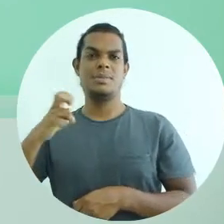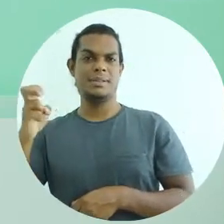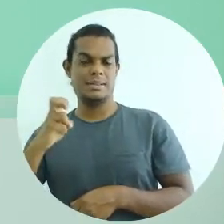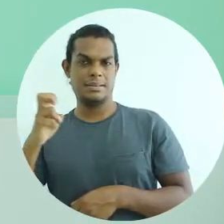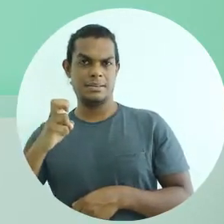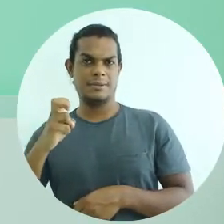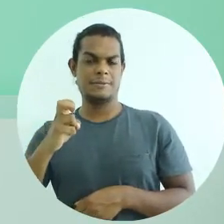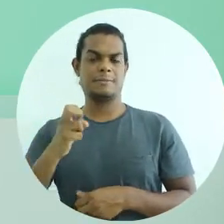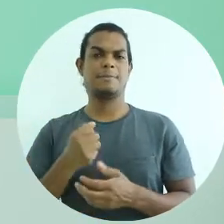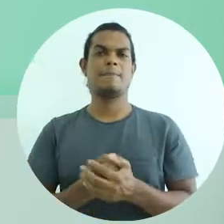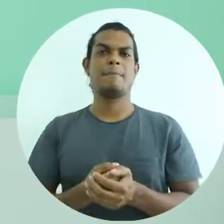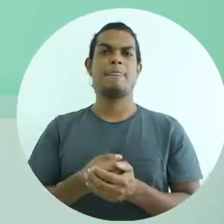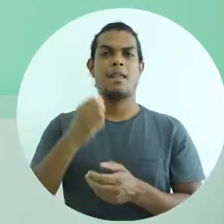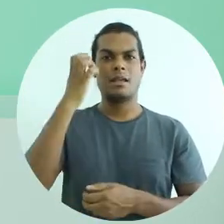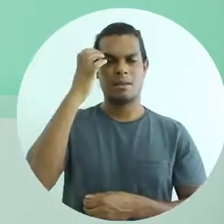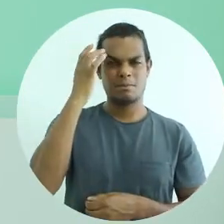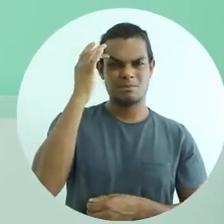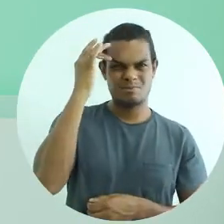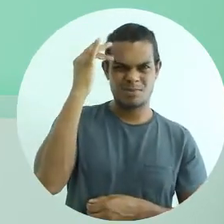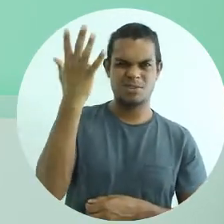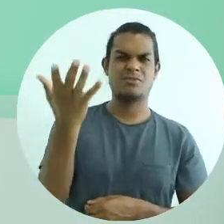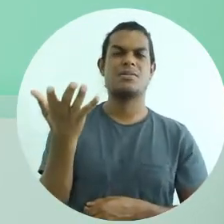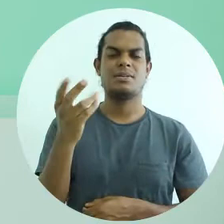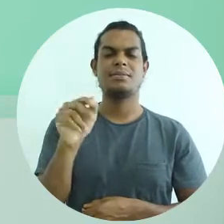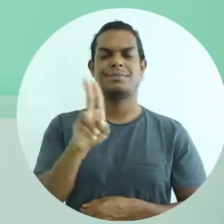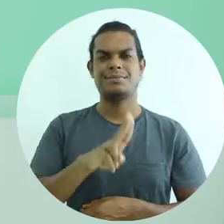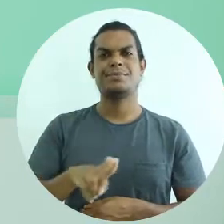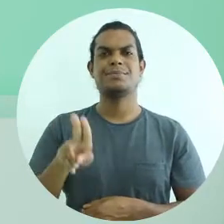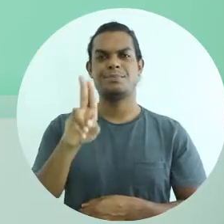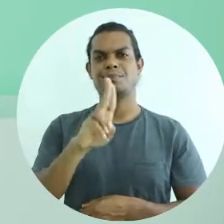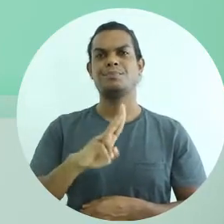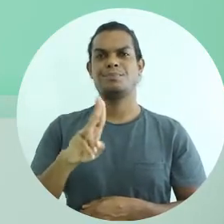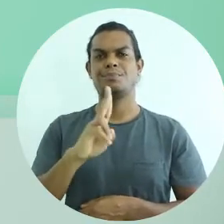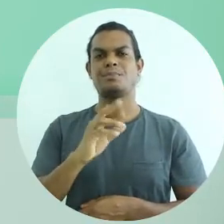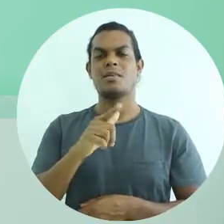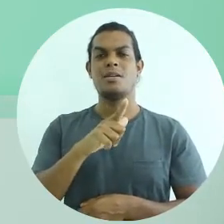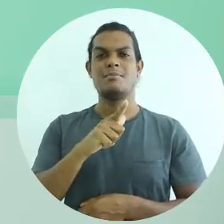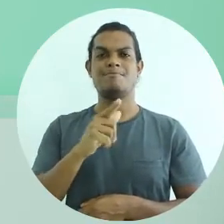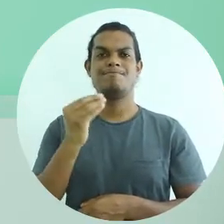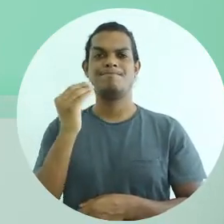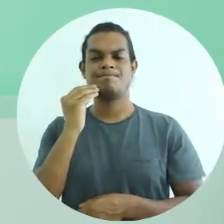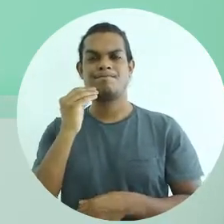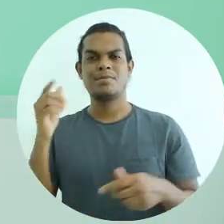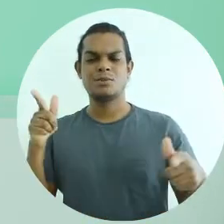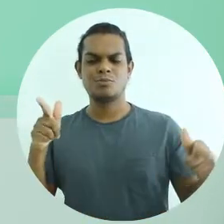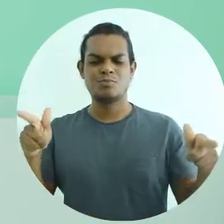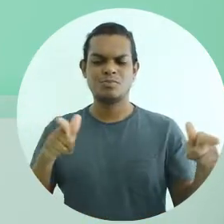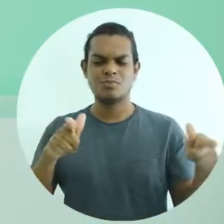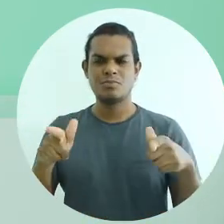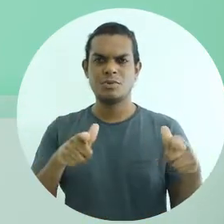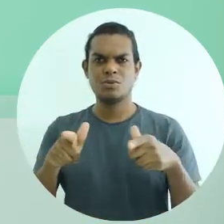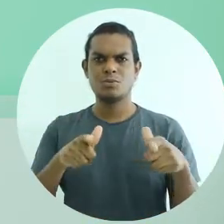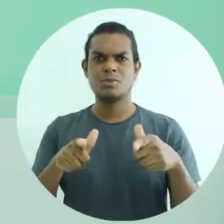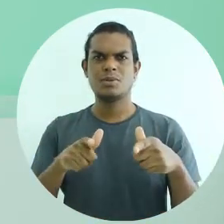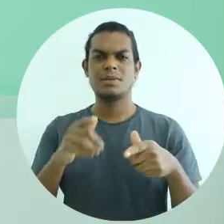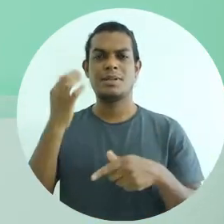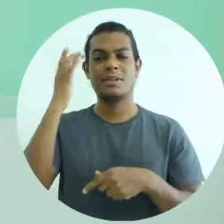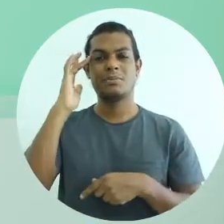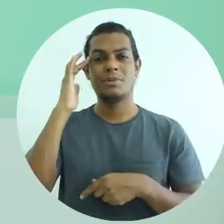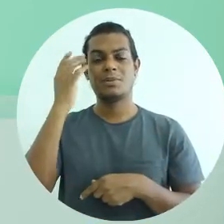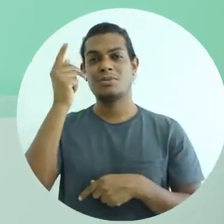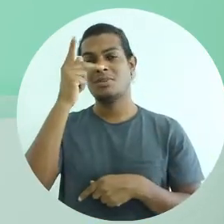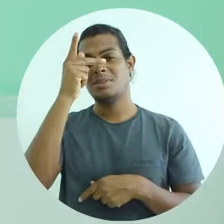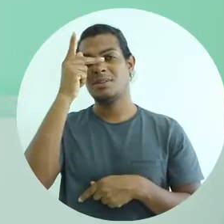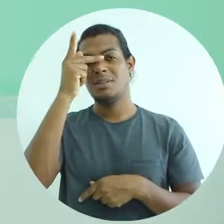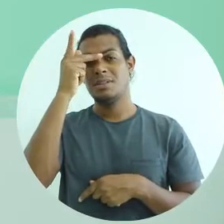burocrática e ela tentou acabar com o entendimento ou a visão de algumas pessoas que bastava comprar um pacote de